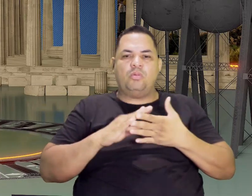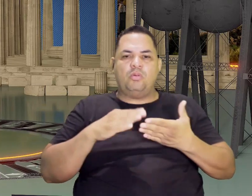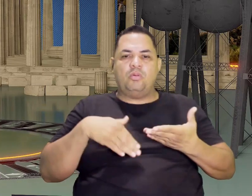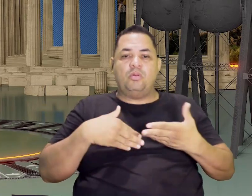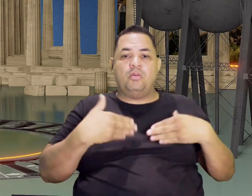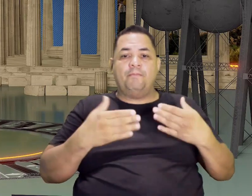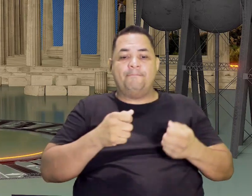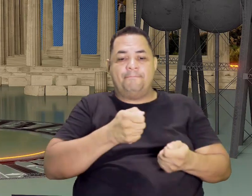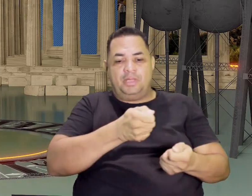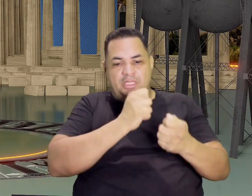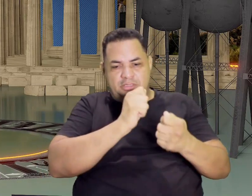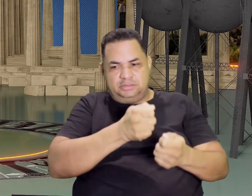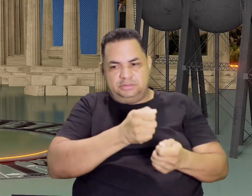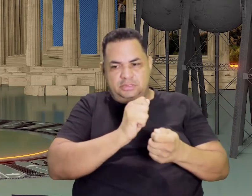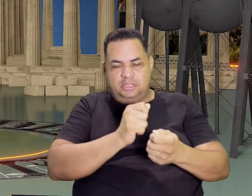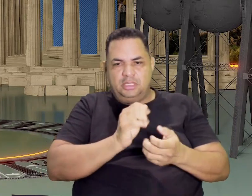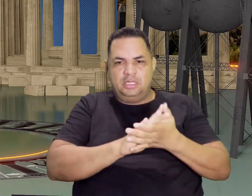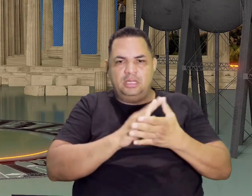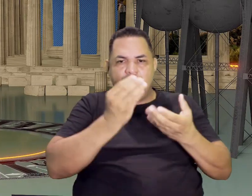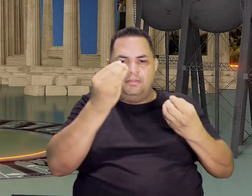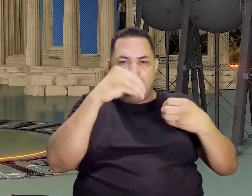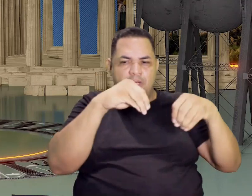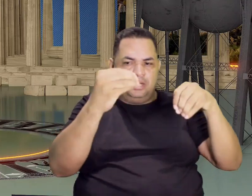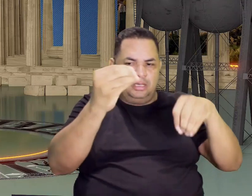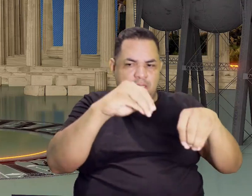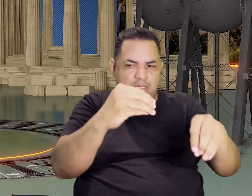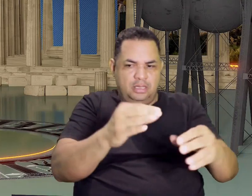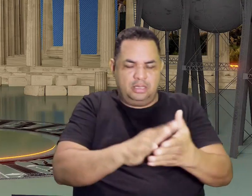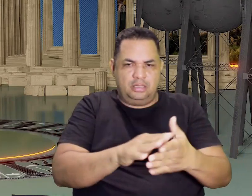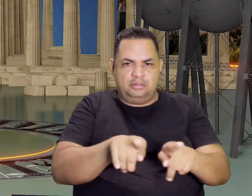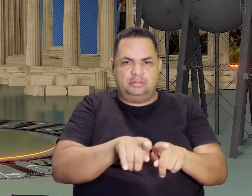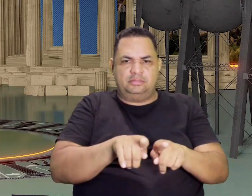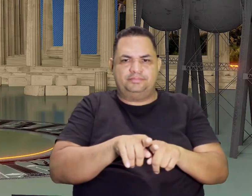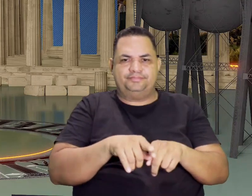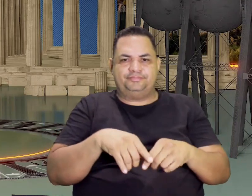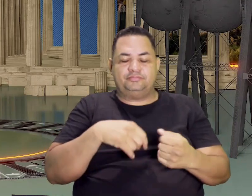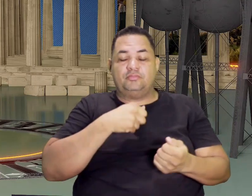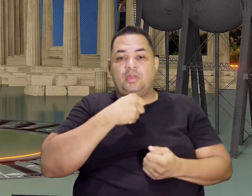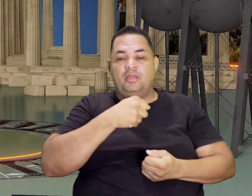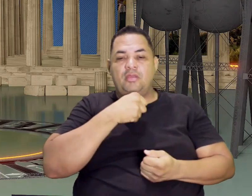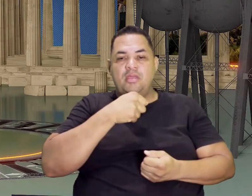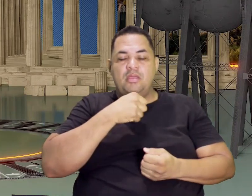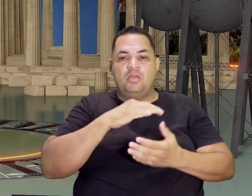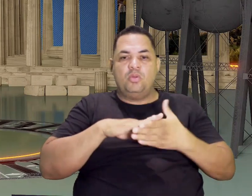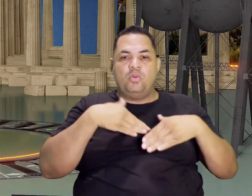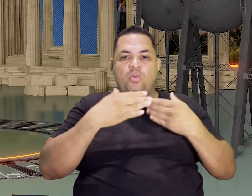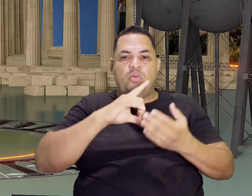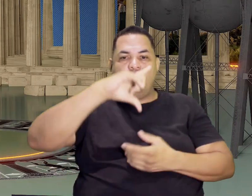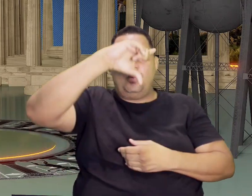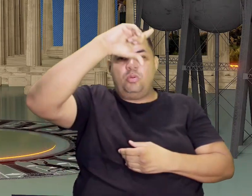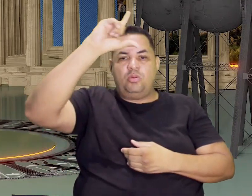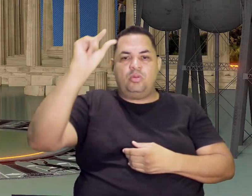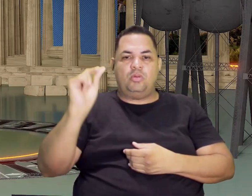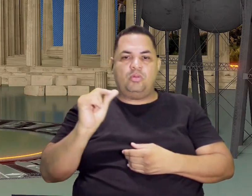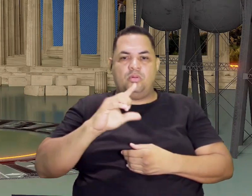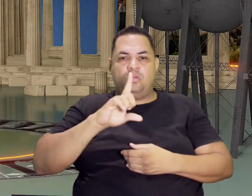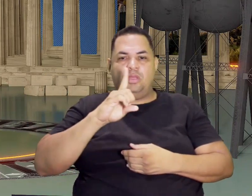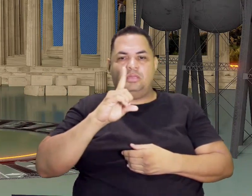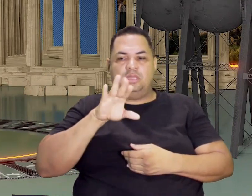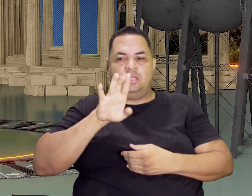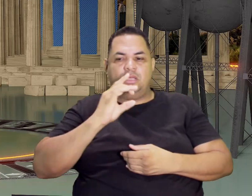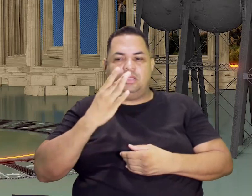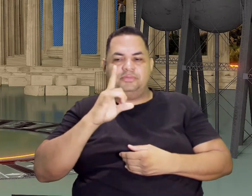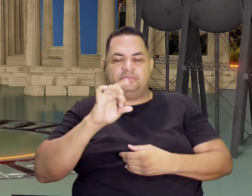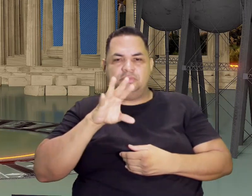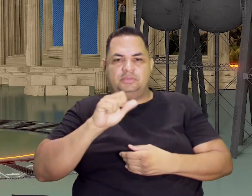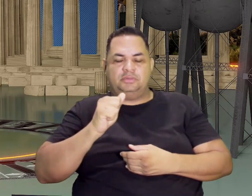pesca, qual o momento da plantação. Vi uma reportagem que dizia, quando a lua está decrescente,